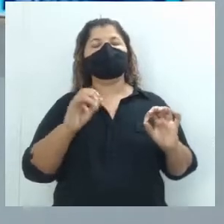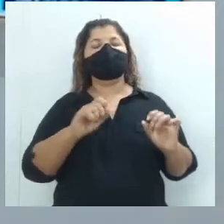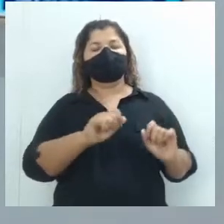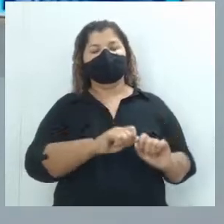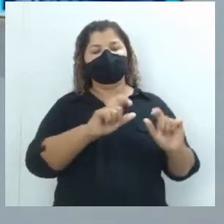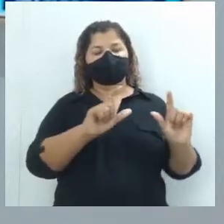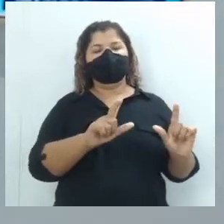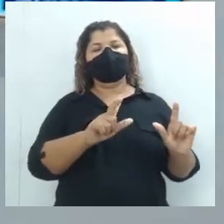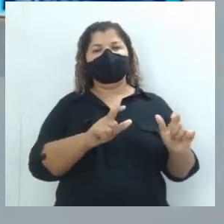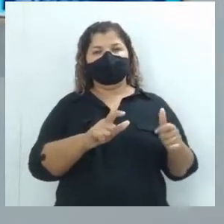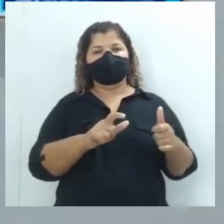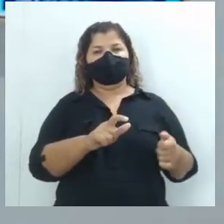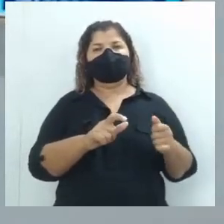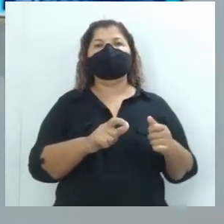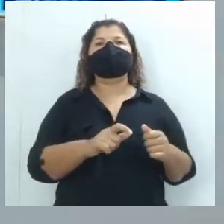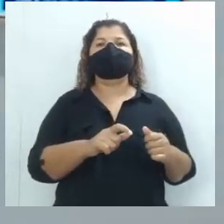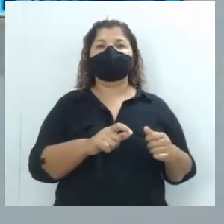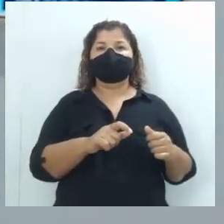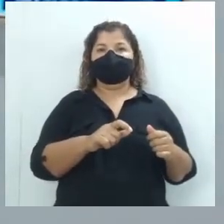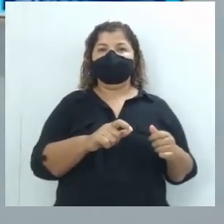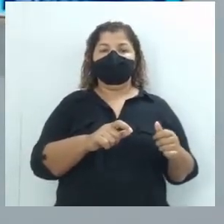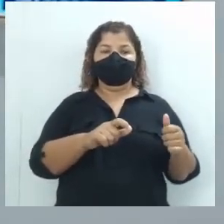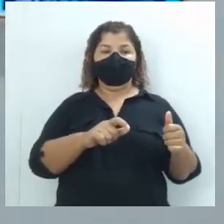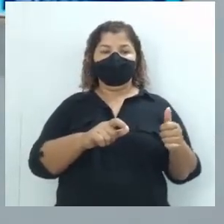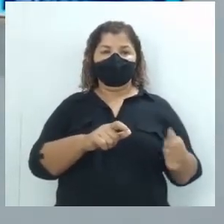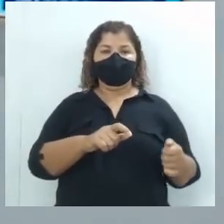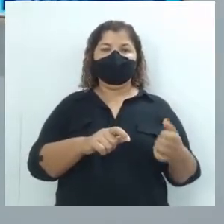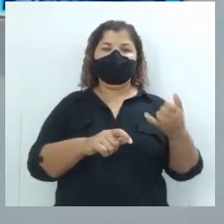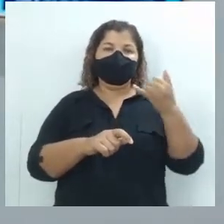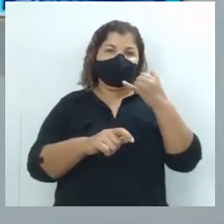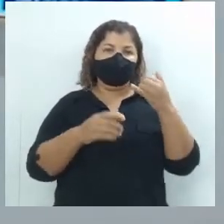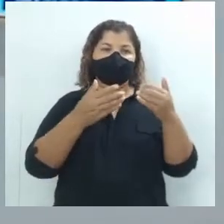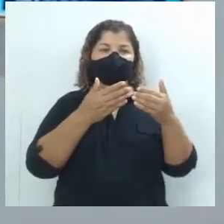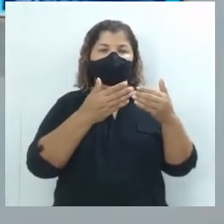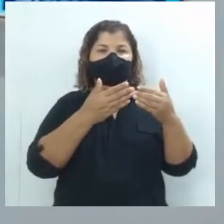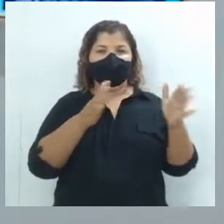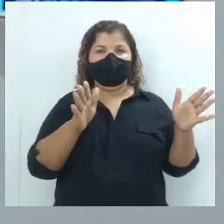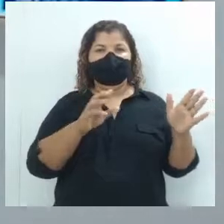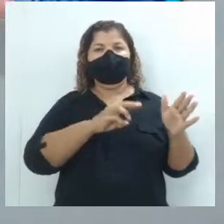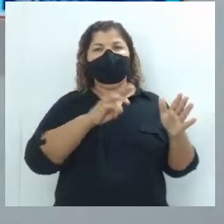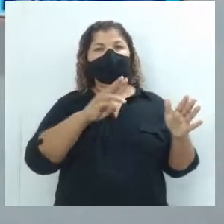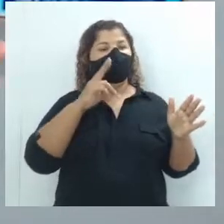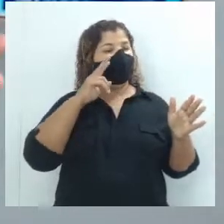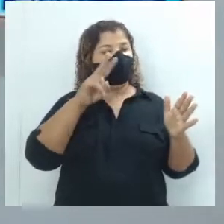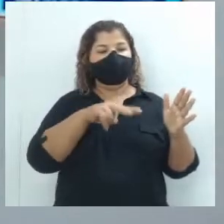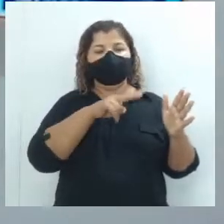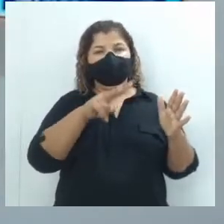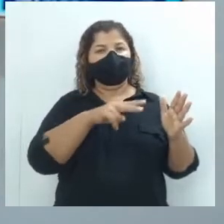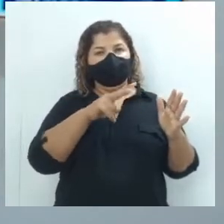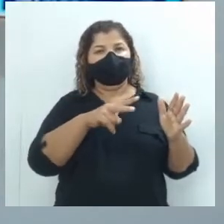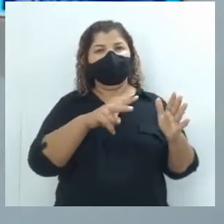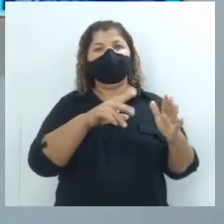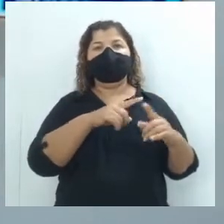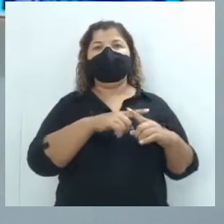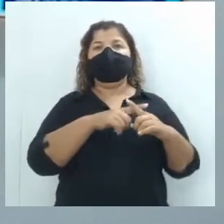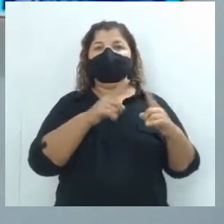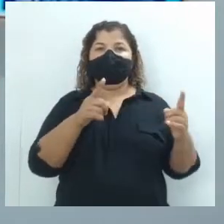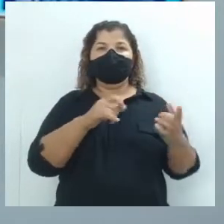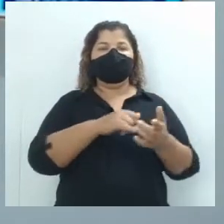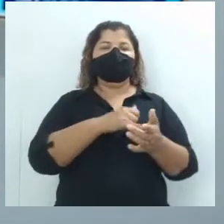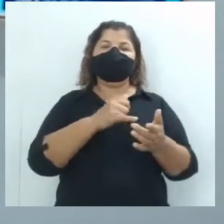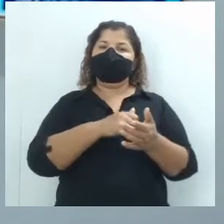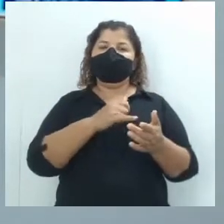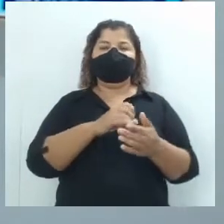tem um detalhe, tá? Você vai apontar o QR Code com o celular para abrir o site e ver o site novamente, porque com o celular não